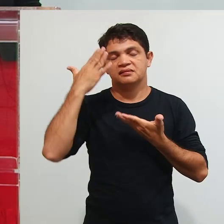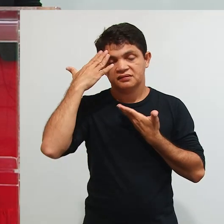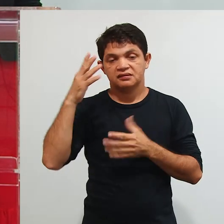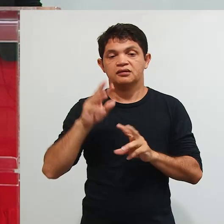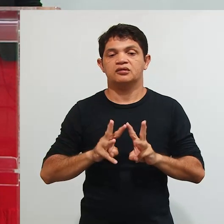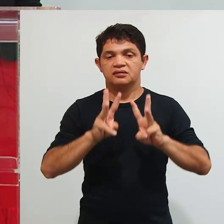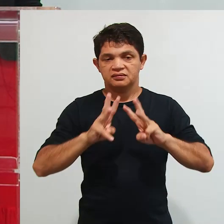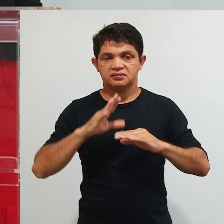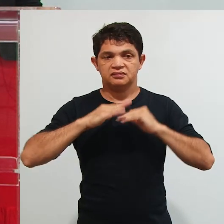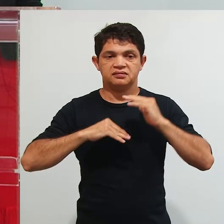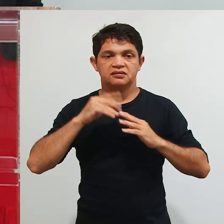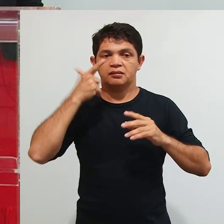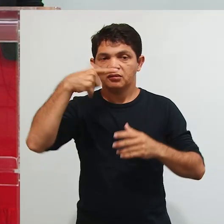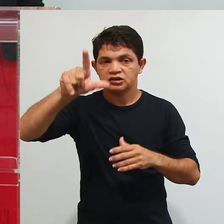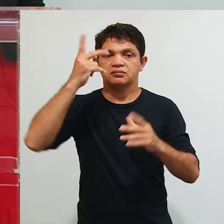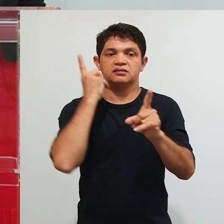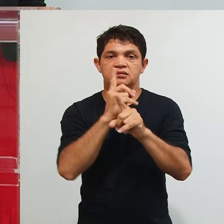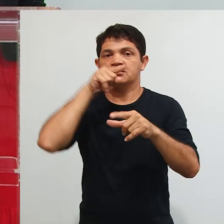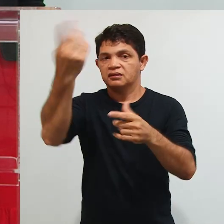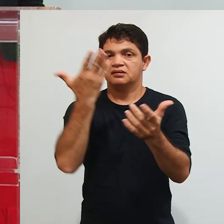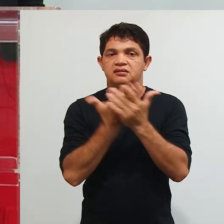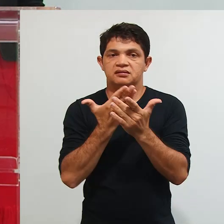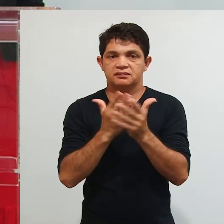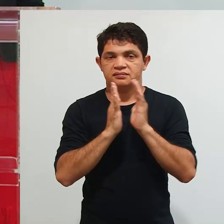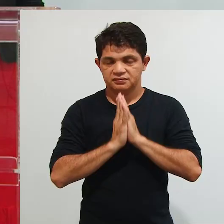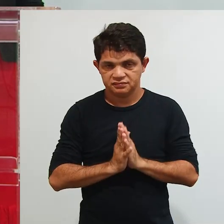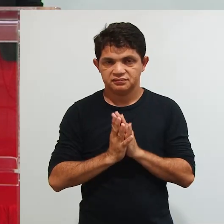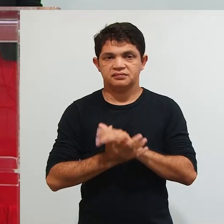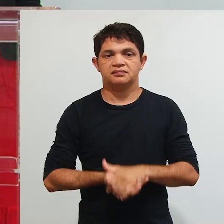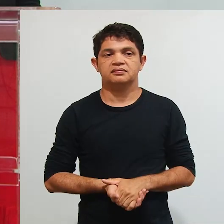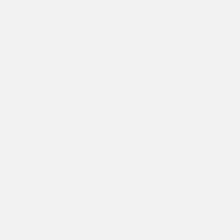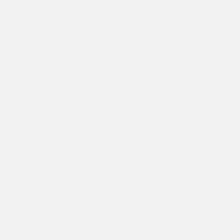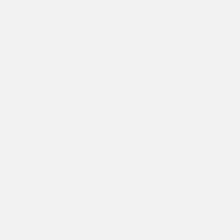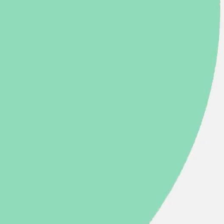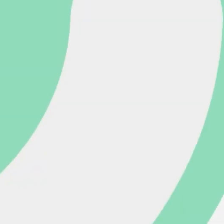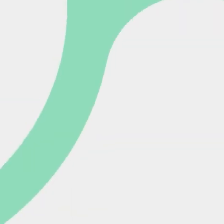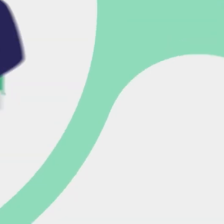desejo a vocês bons estudos e nos vemos na próxima aula.